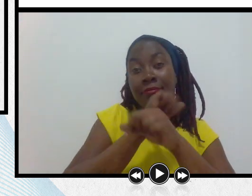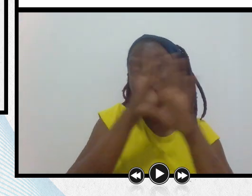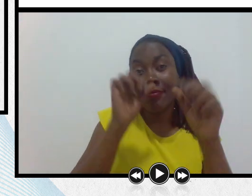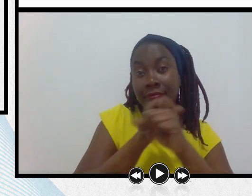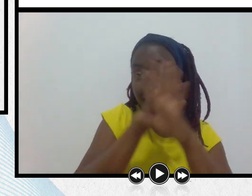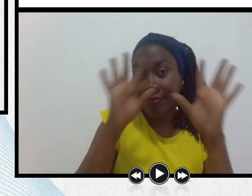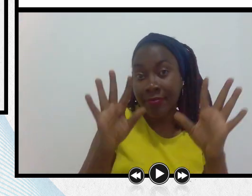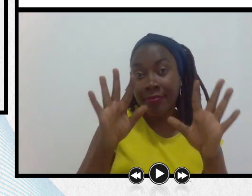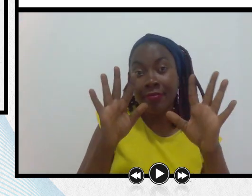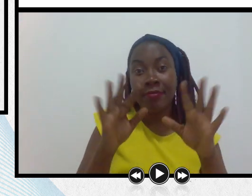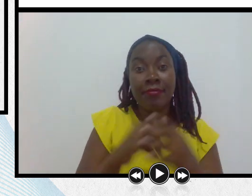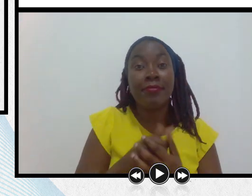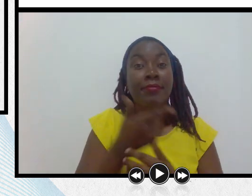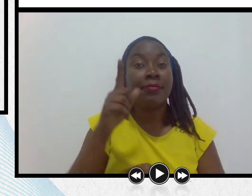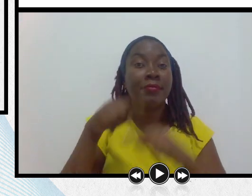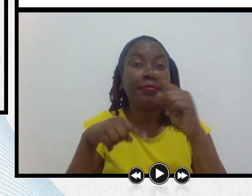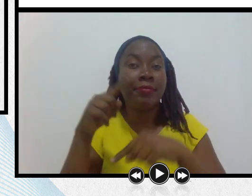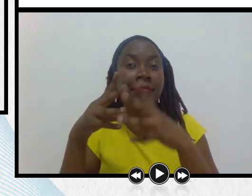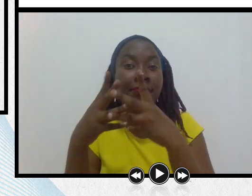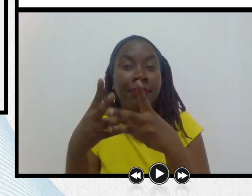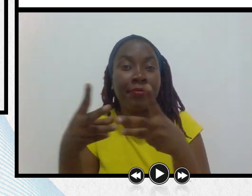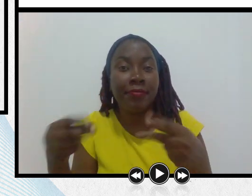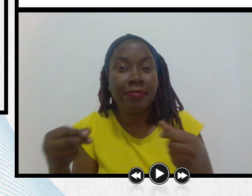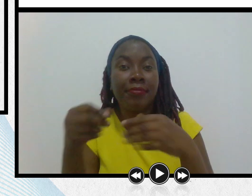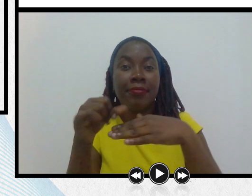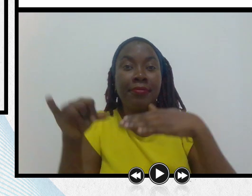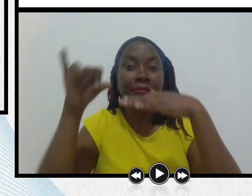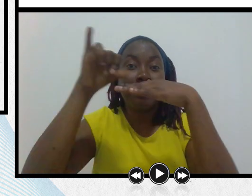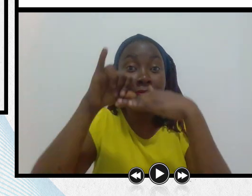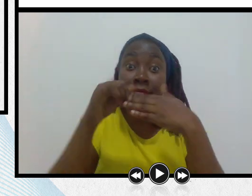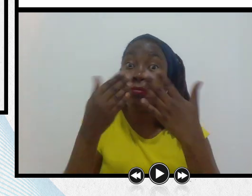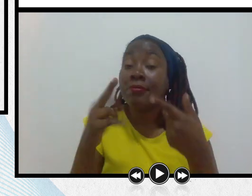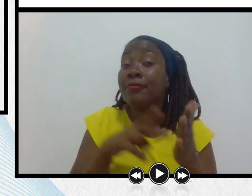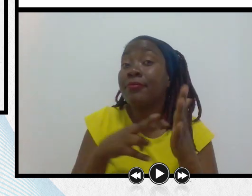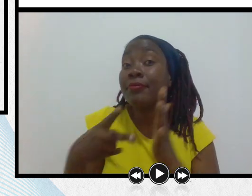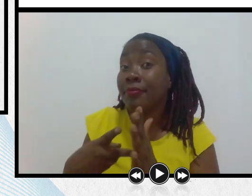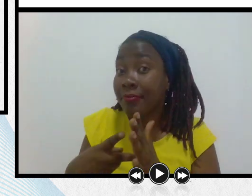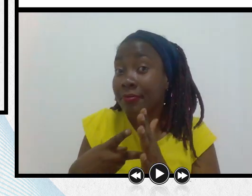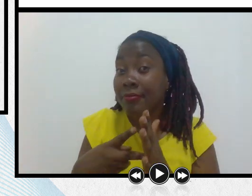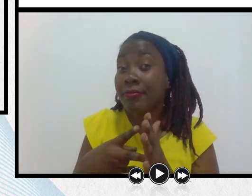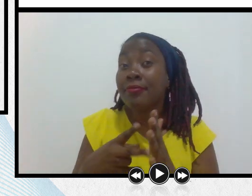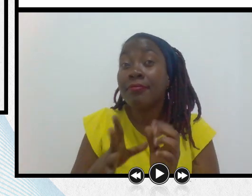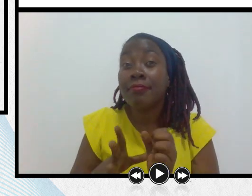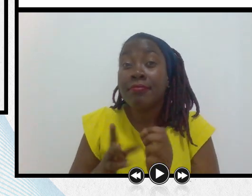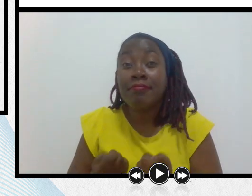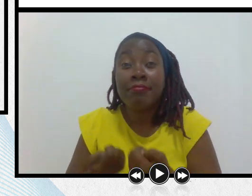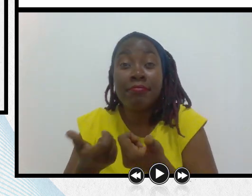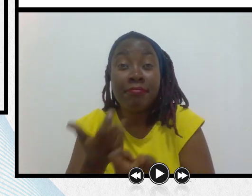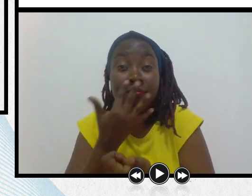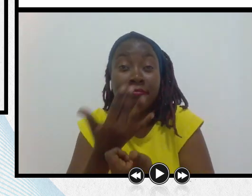transparentes, outras que têm material dissolvido, material suspenso, então, quer dizer, que conferem uma cor ou